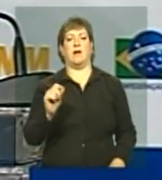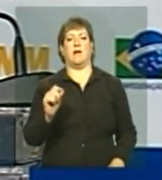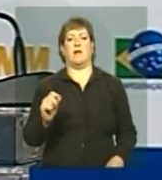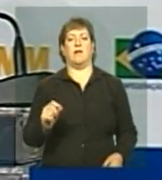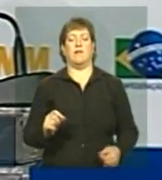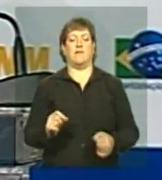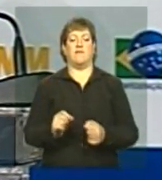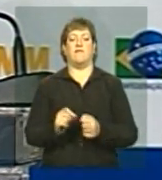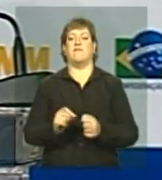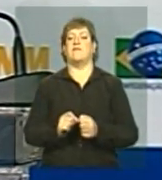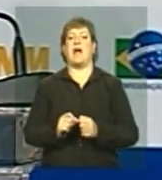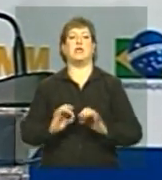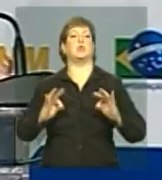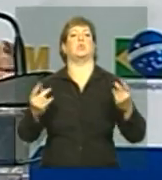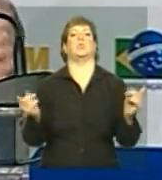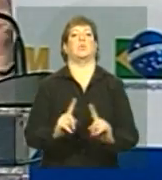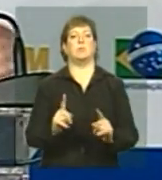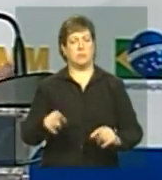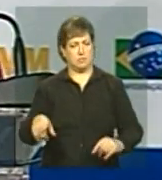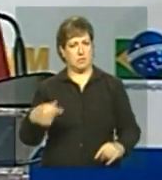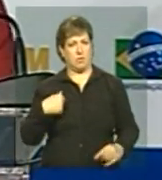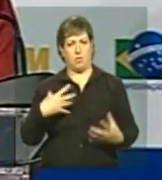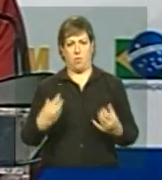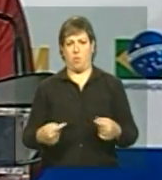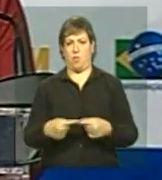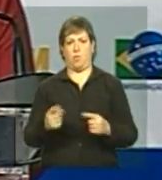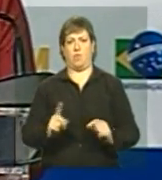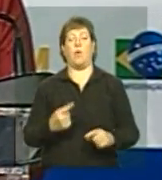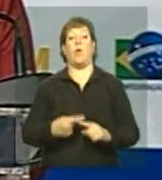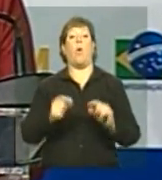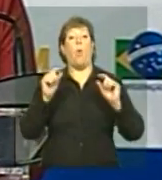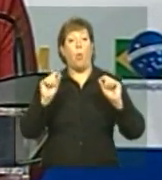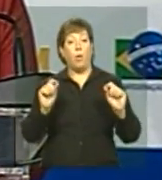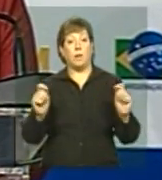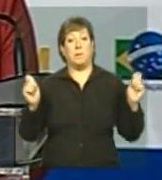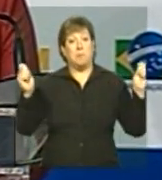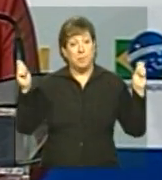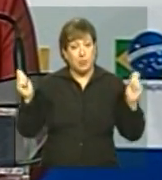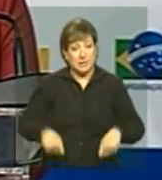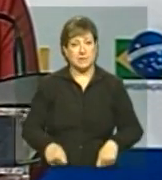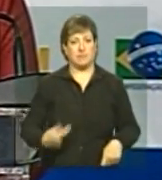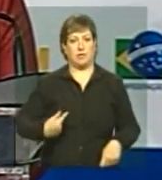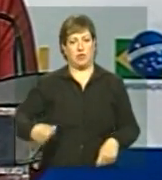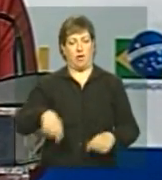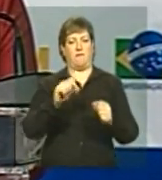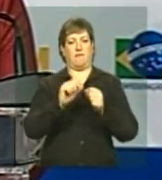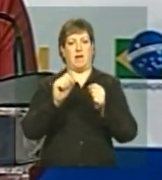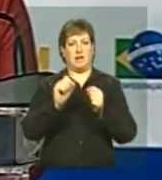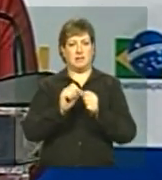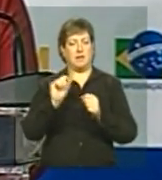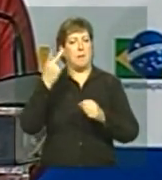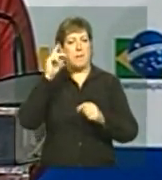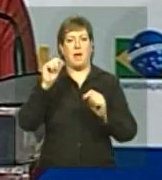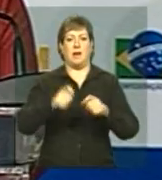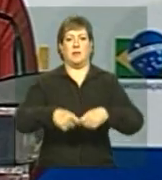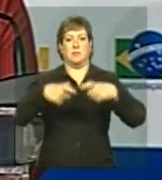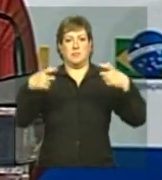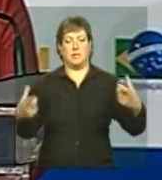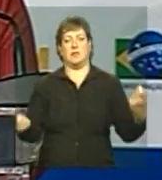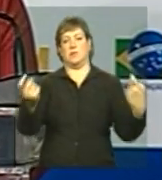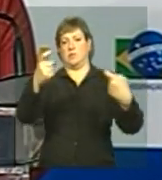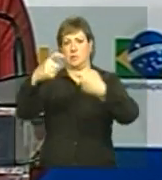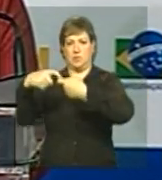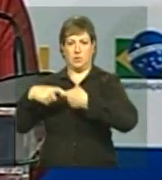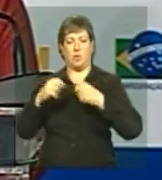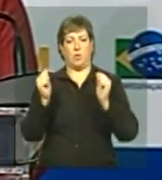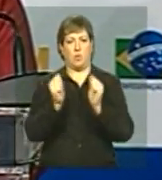tudo o que era possível, dado a nossa situação, para ampliar a parceria